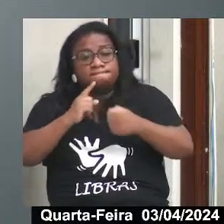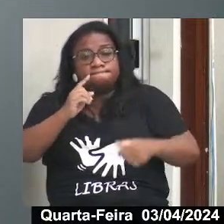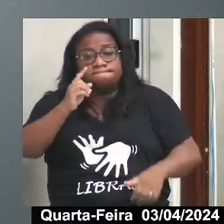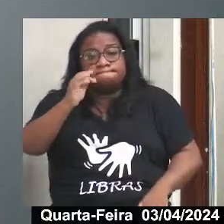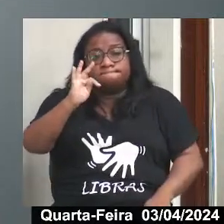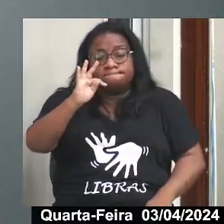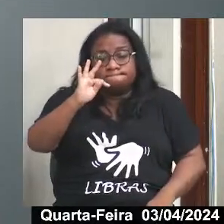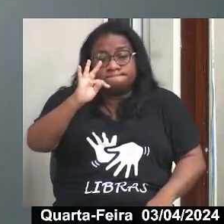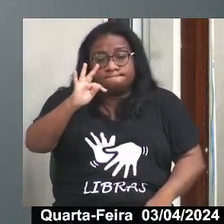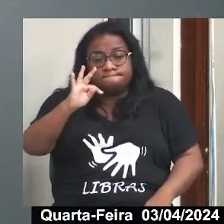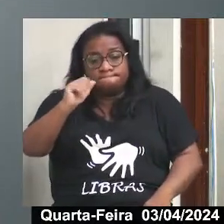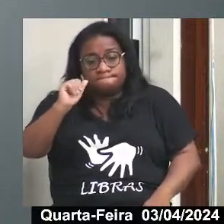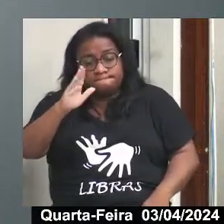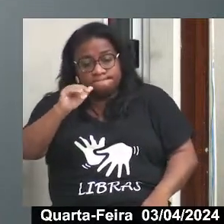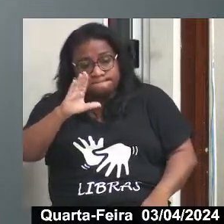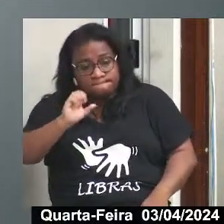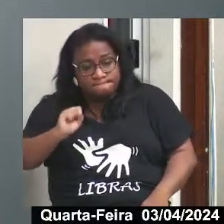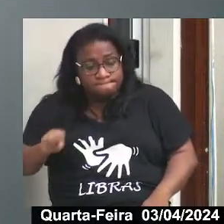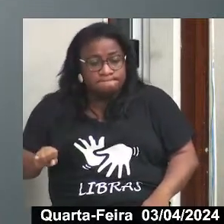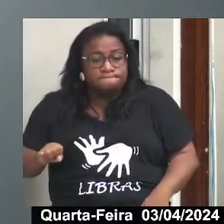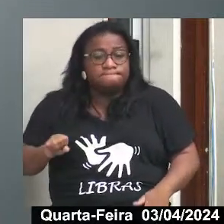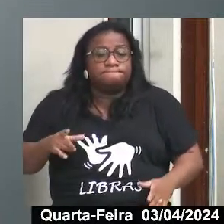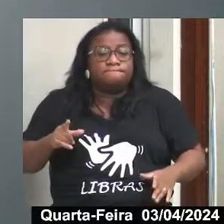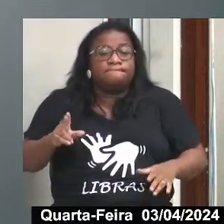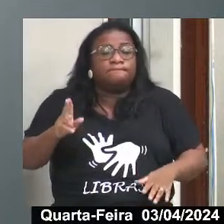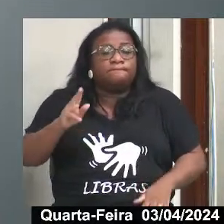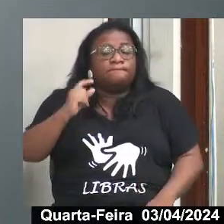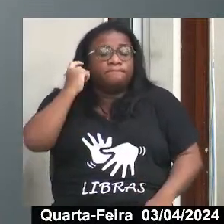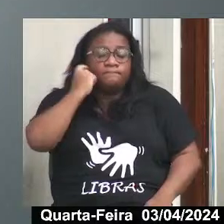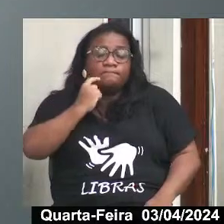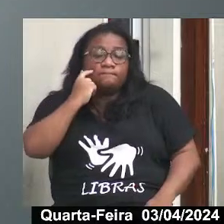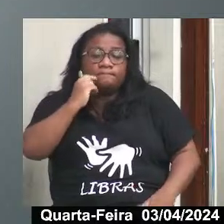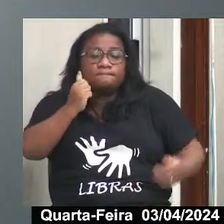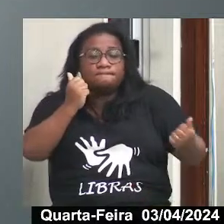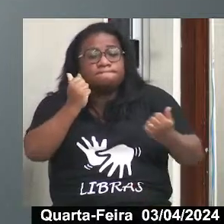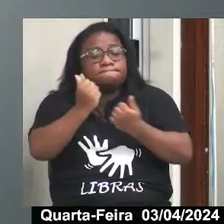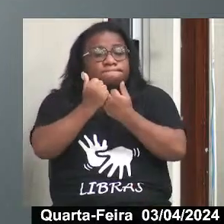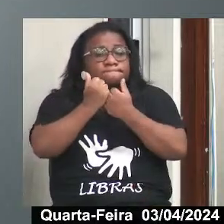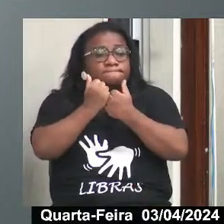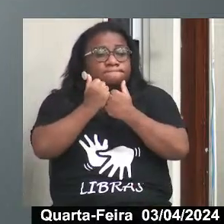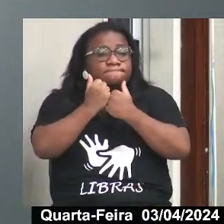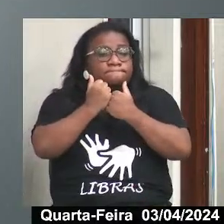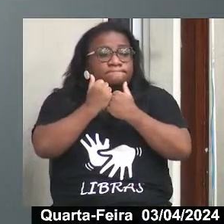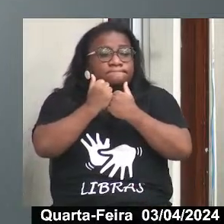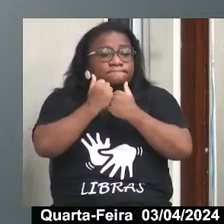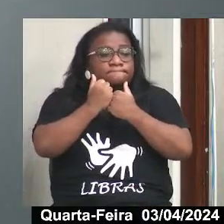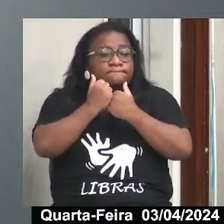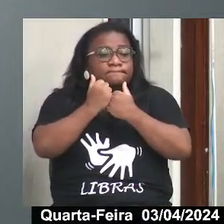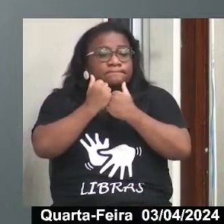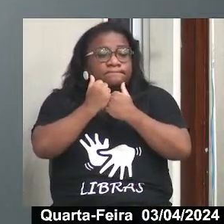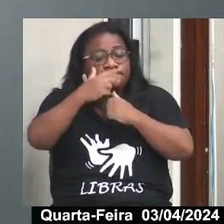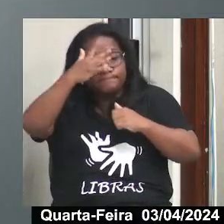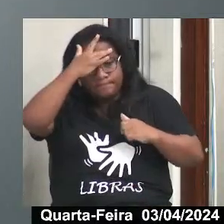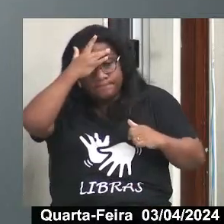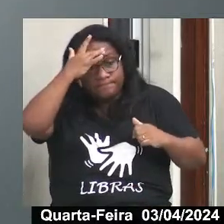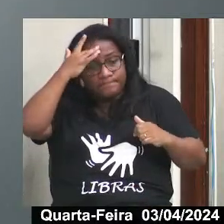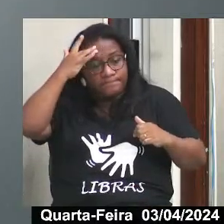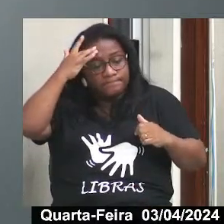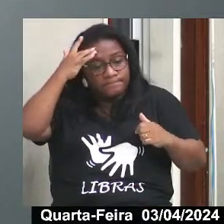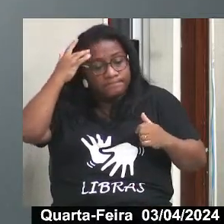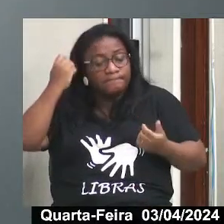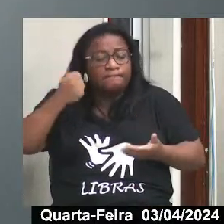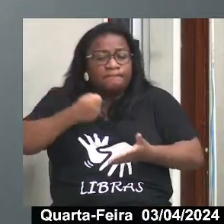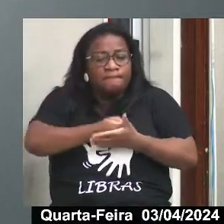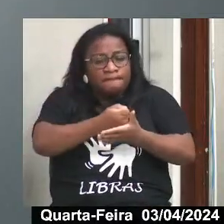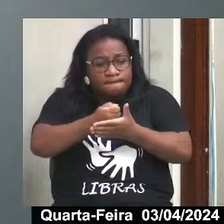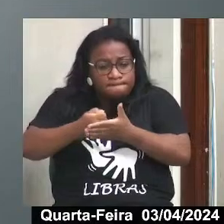Prado, o meu amigo vice-prefeito Hugo Prado, o meu prefeito Ney Santos, esse camarada